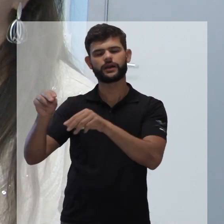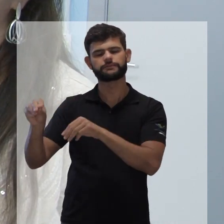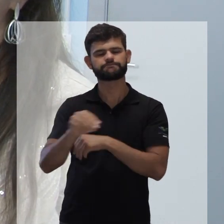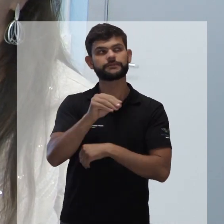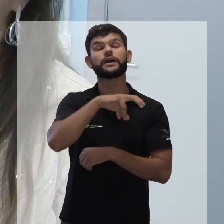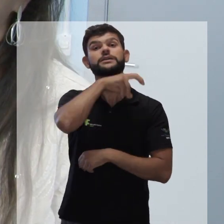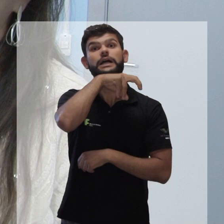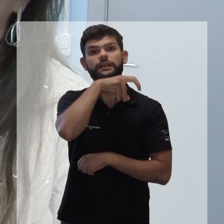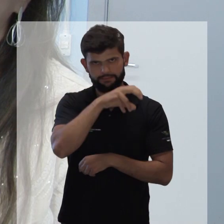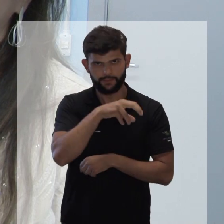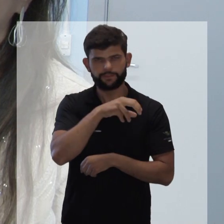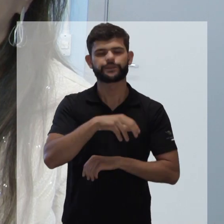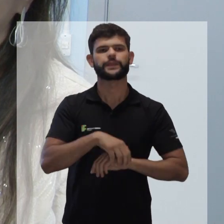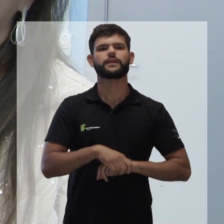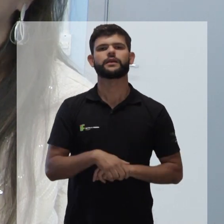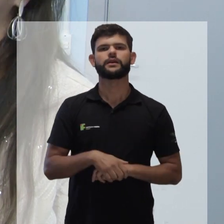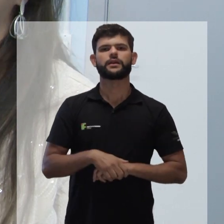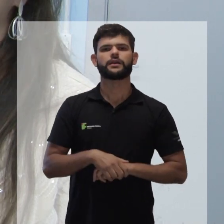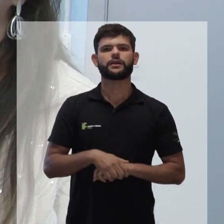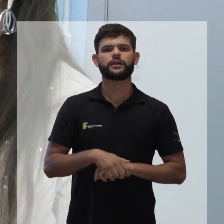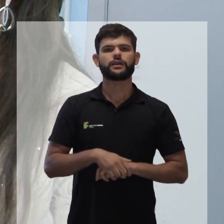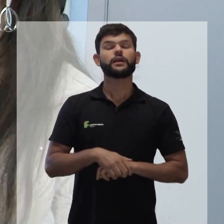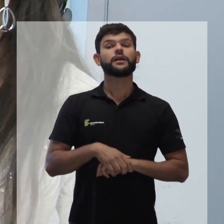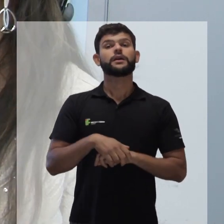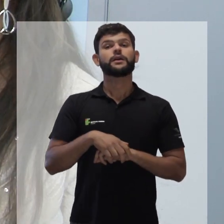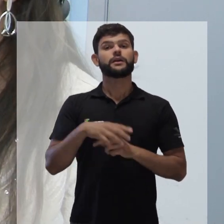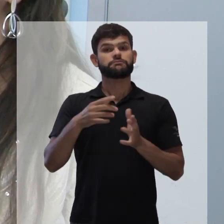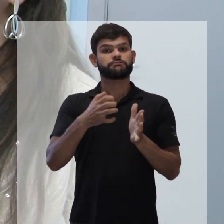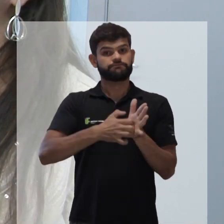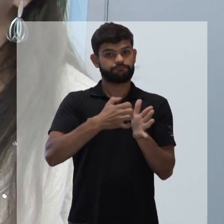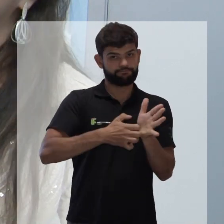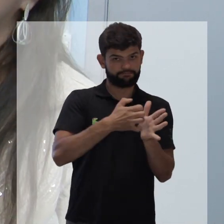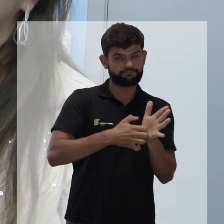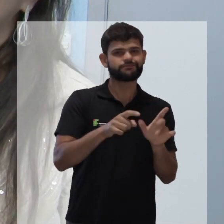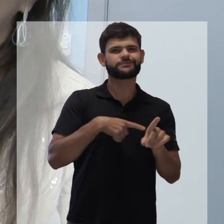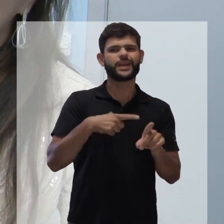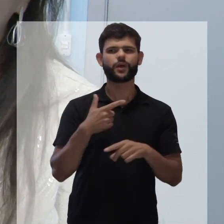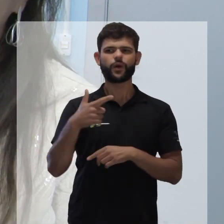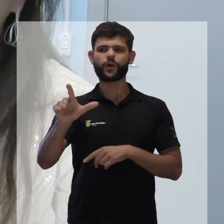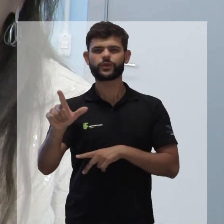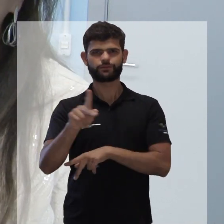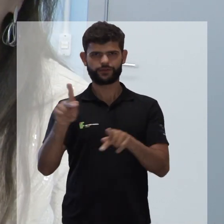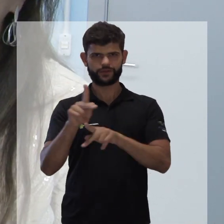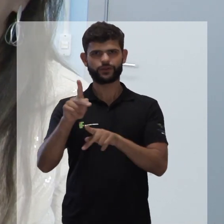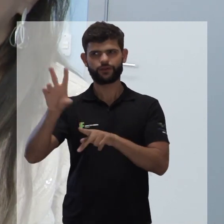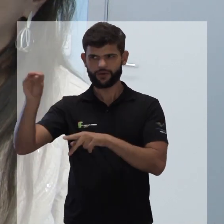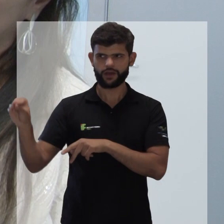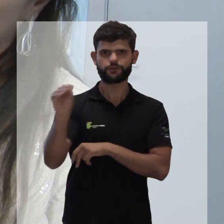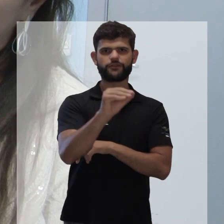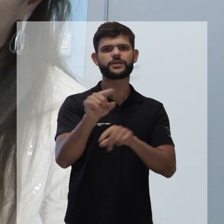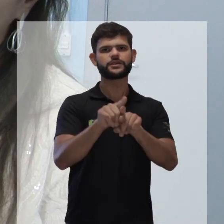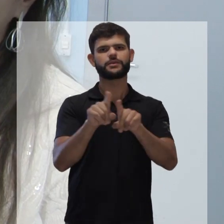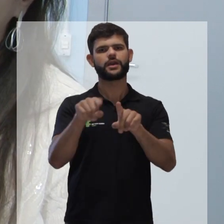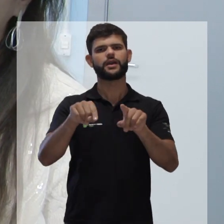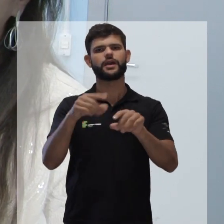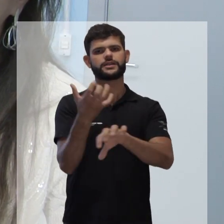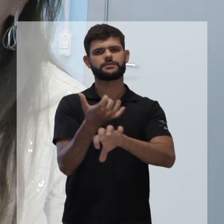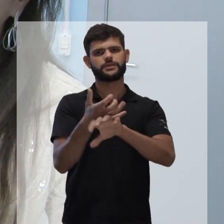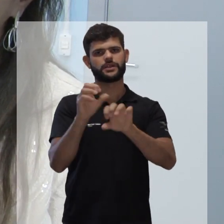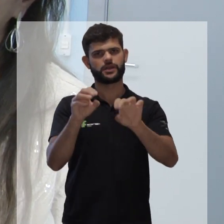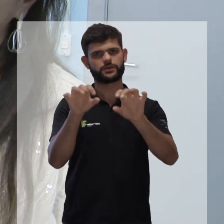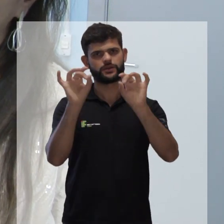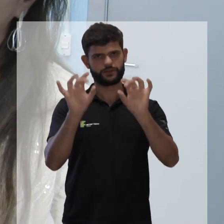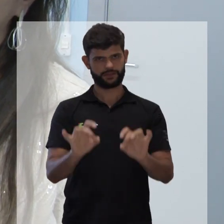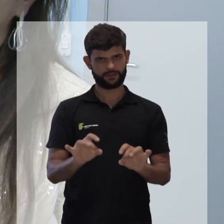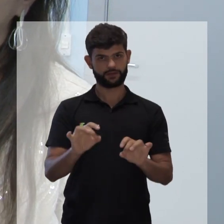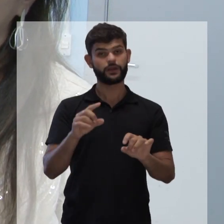vem ela vai atuar no campus de Cascavel. E em Paranaguá tem um outro professor que foi